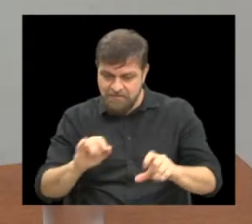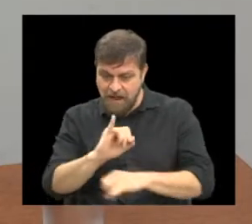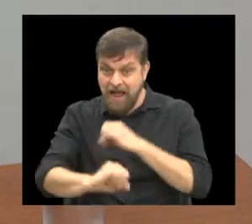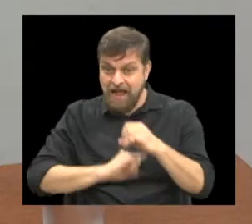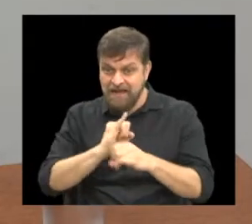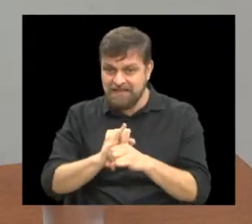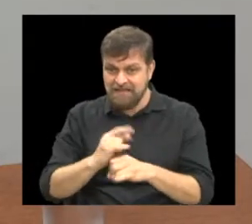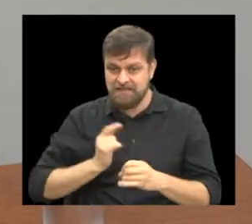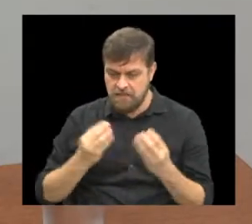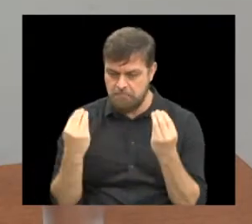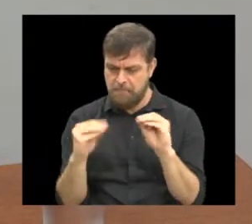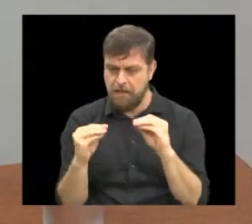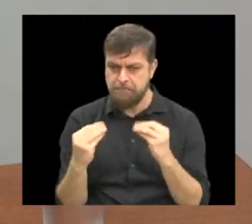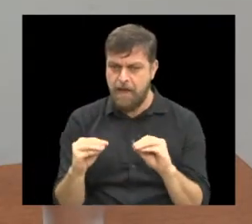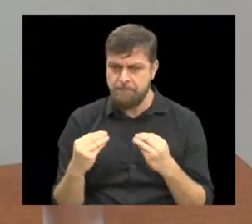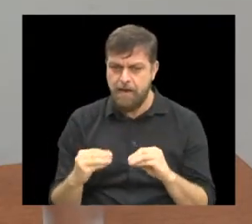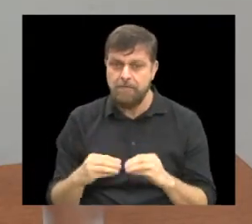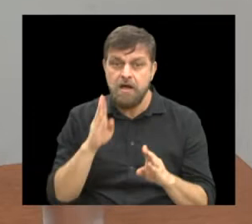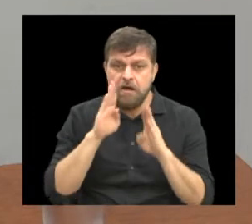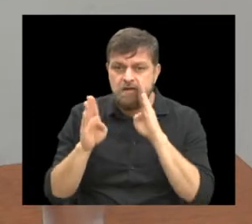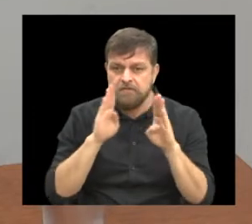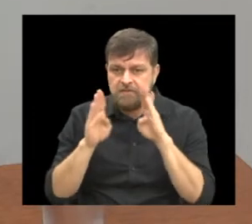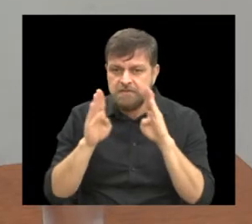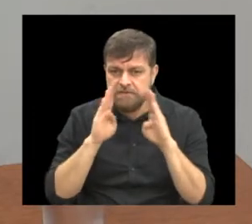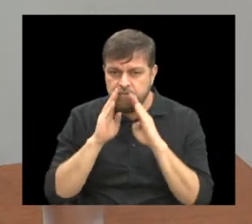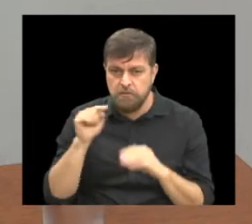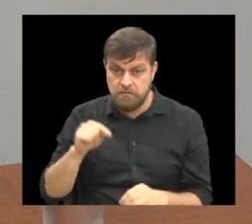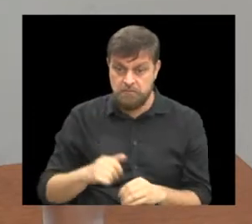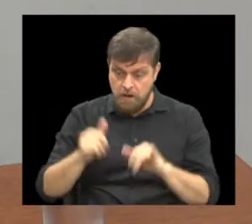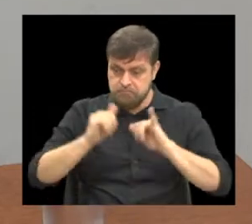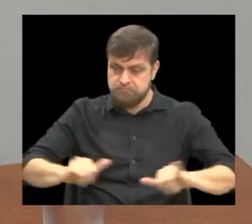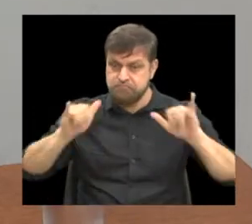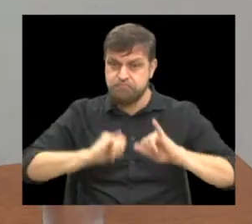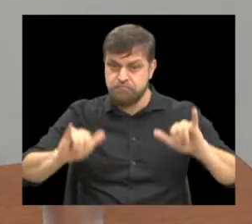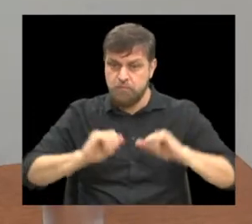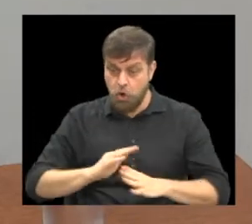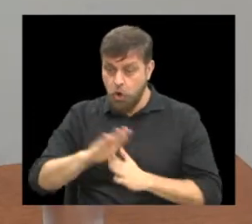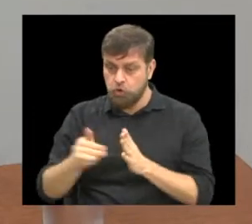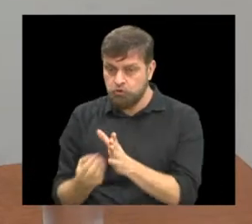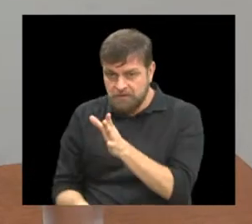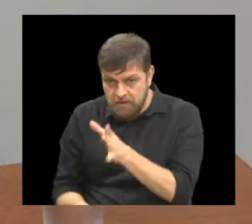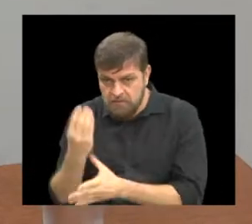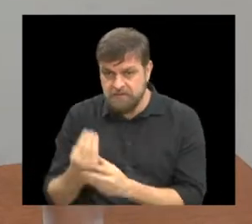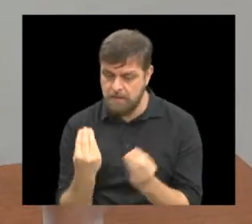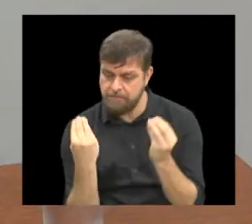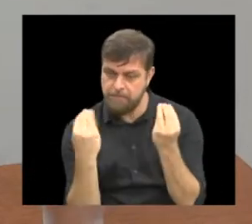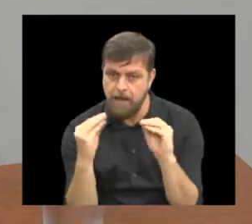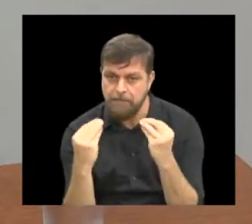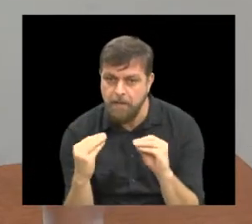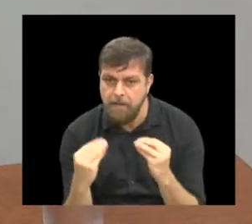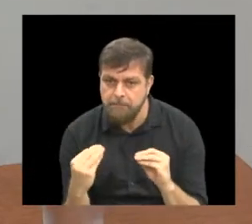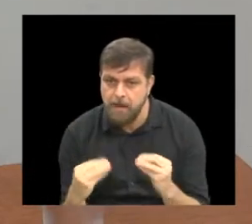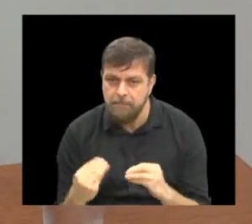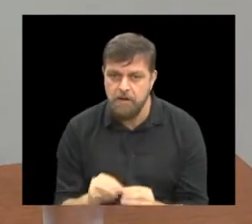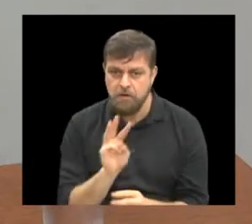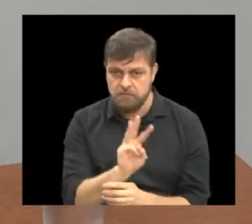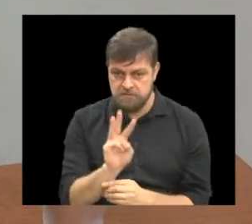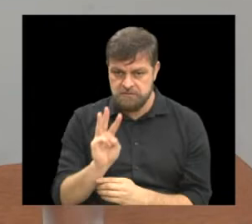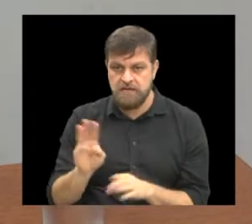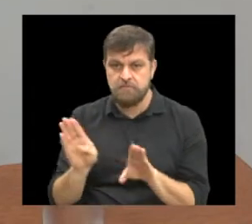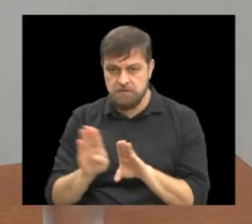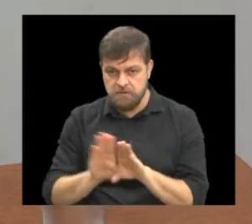gente coloca tudo o que acontece. O Facebook, ele acabou virando até um portfólio, porque tudo o que acontece a gente coloca lá. O site, ele é